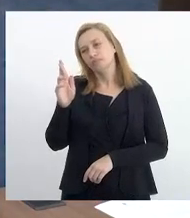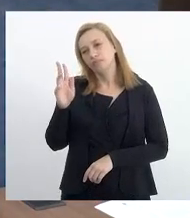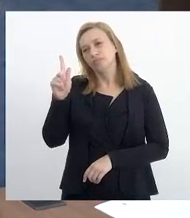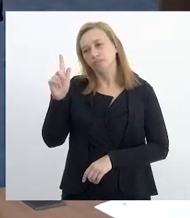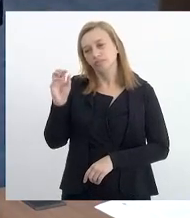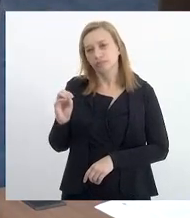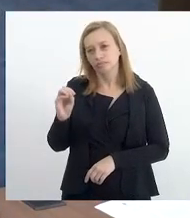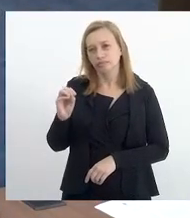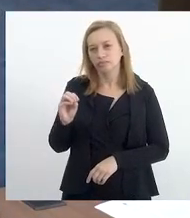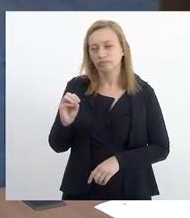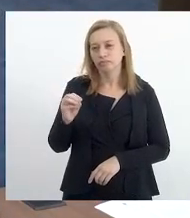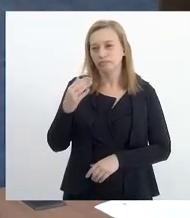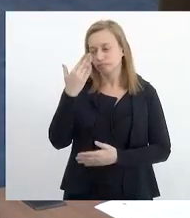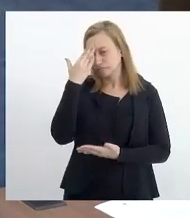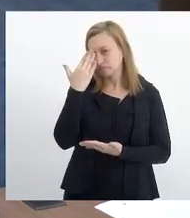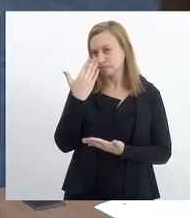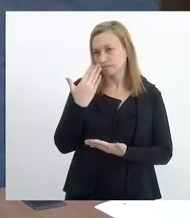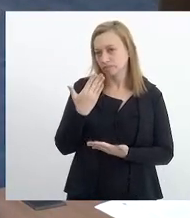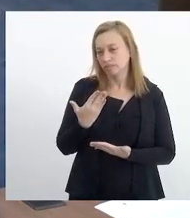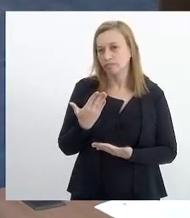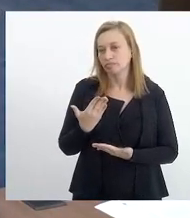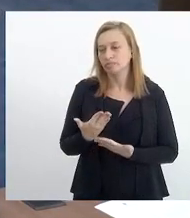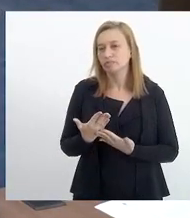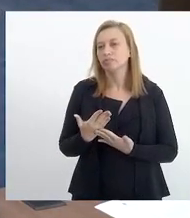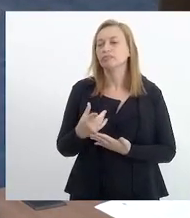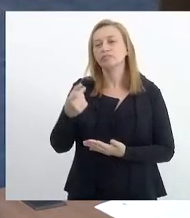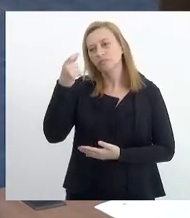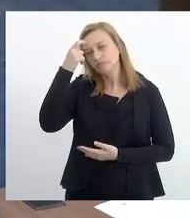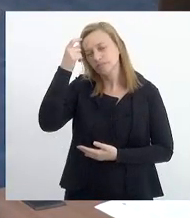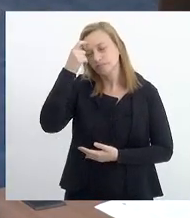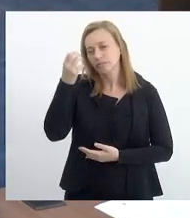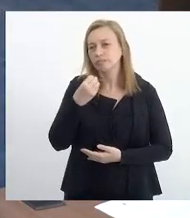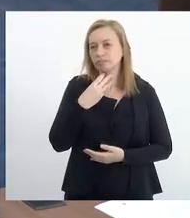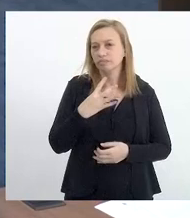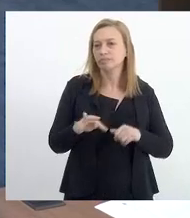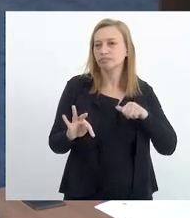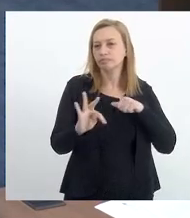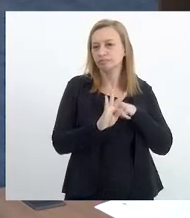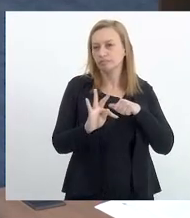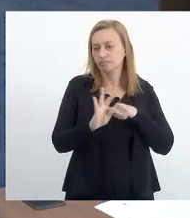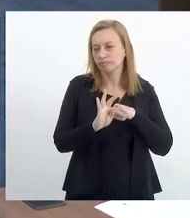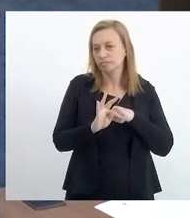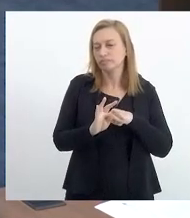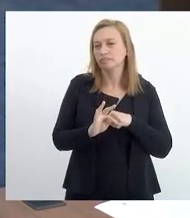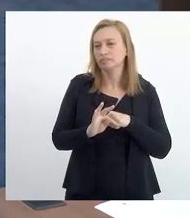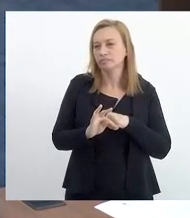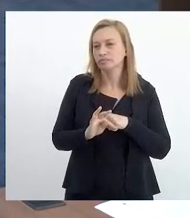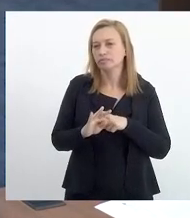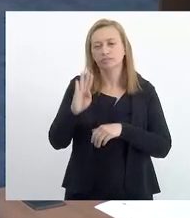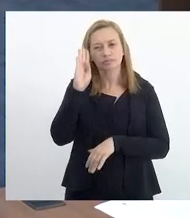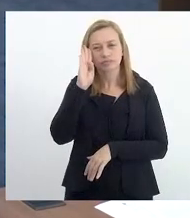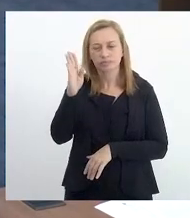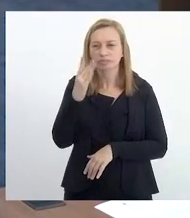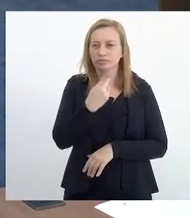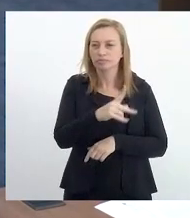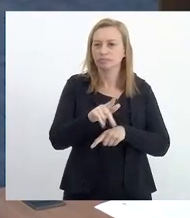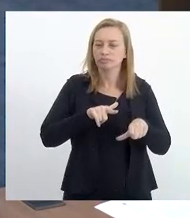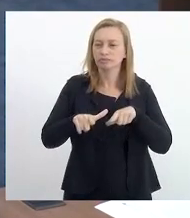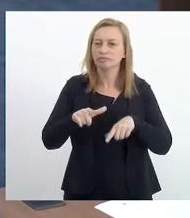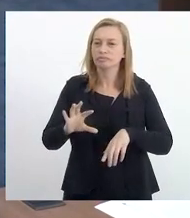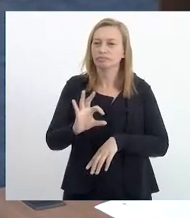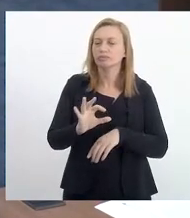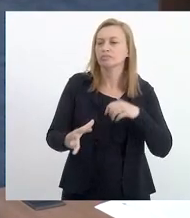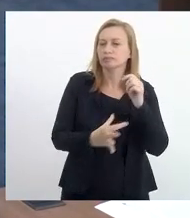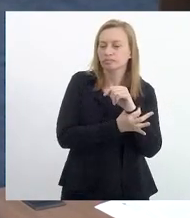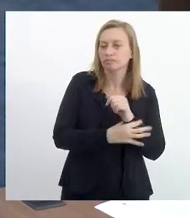memória técnica, que são fundamentais para o funcionamento de serviços essenciais, como a segurança